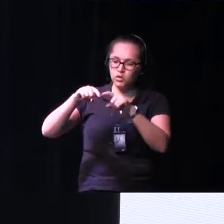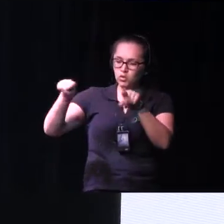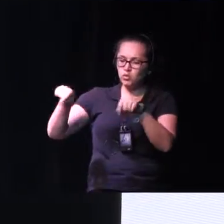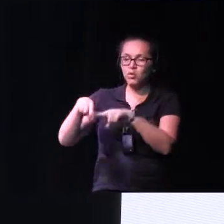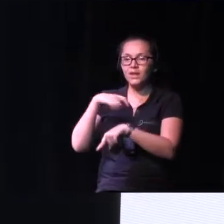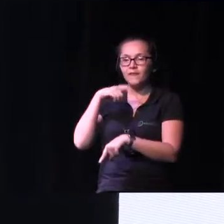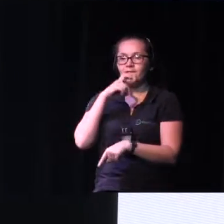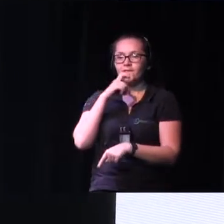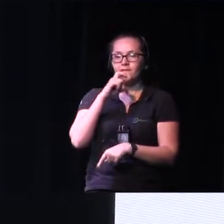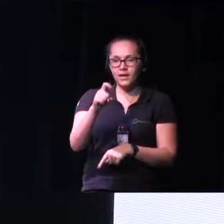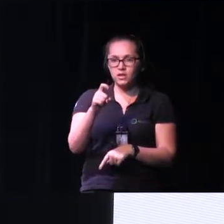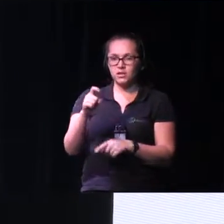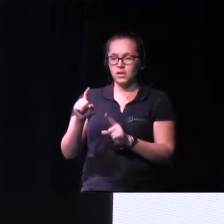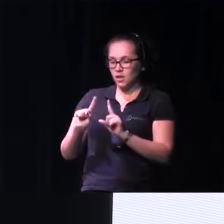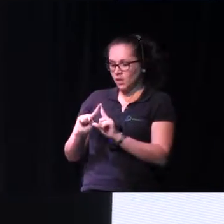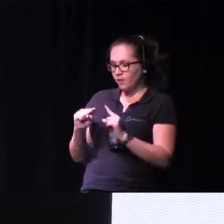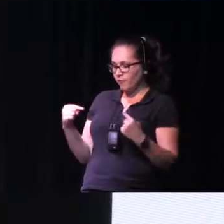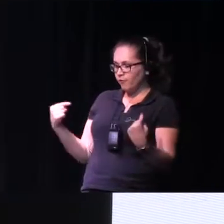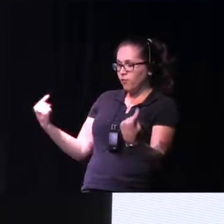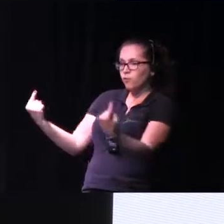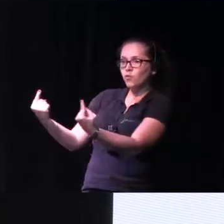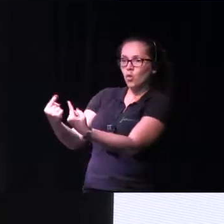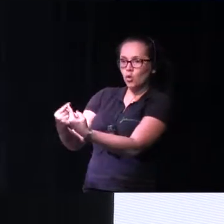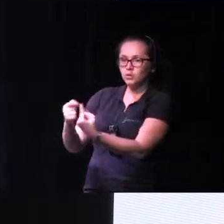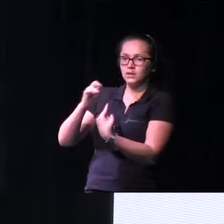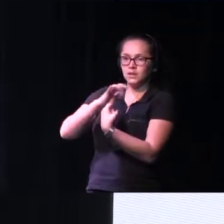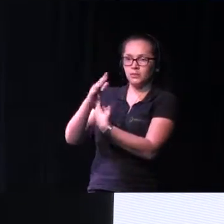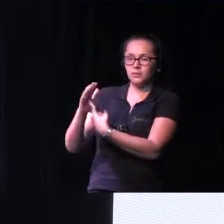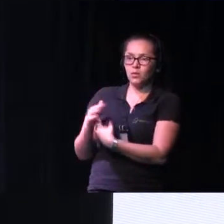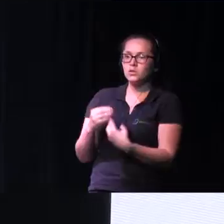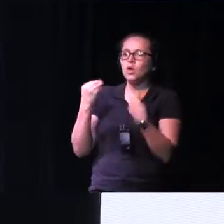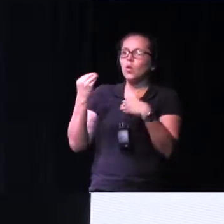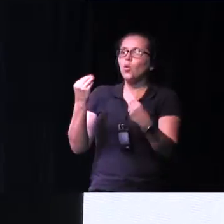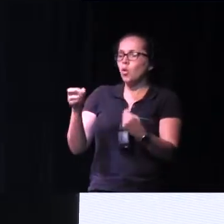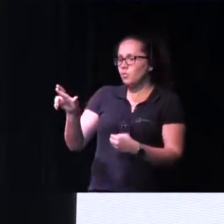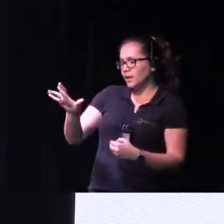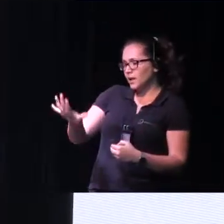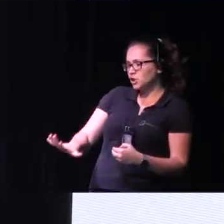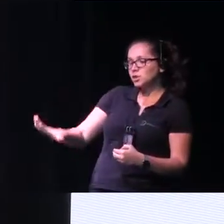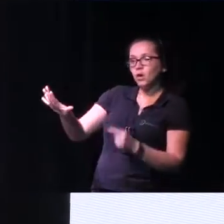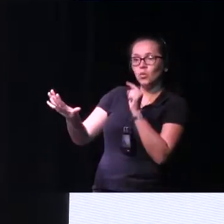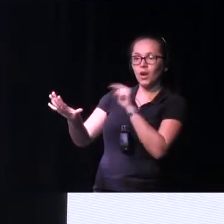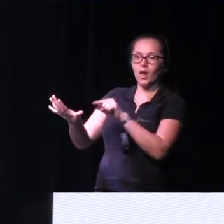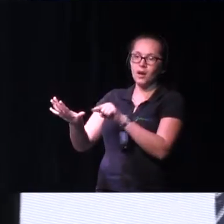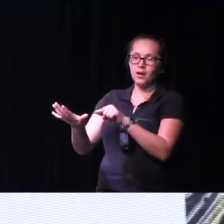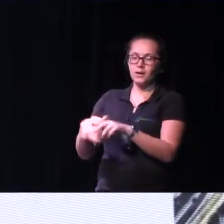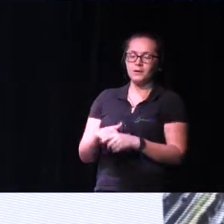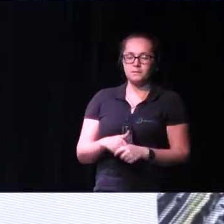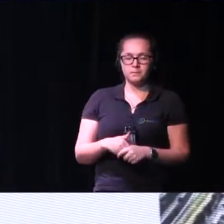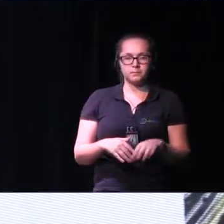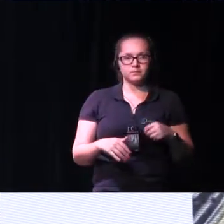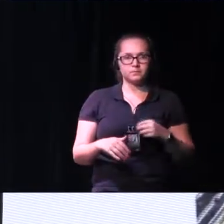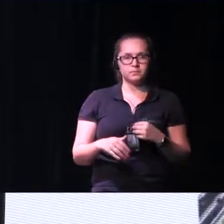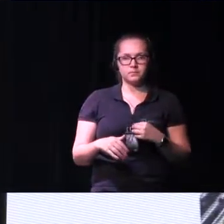toda essa zona verde em volta da praça, como esta